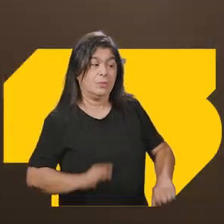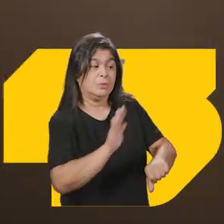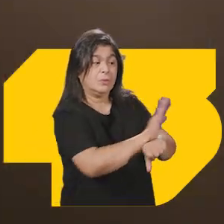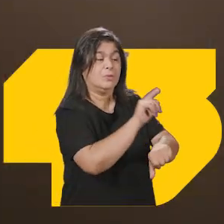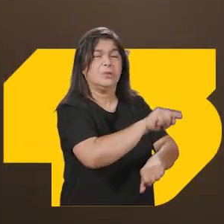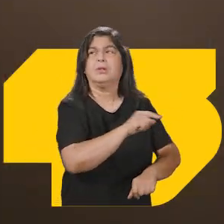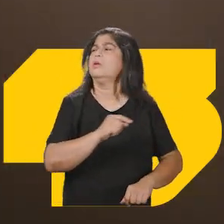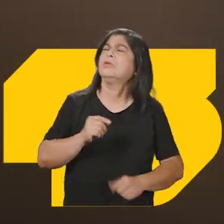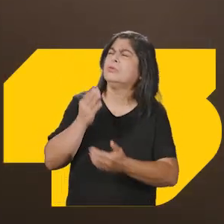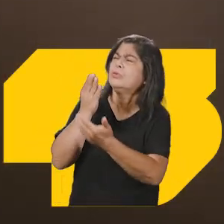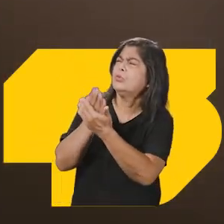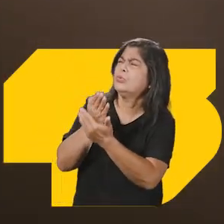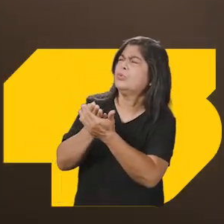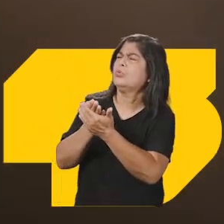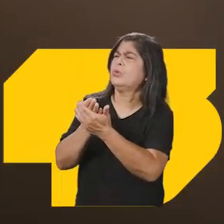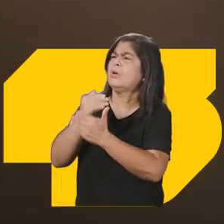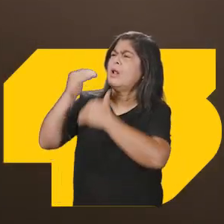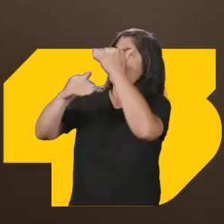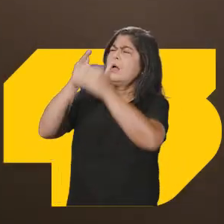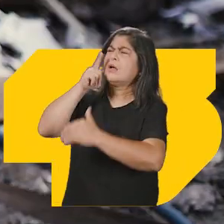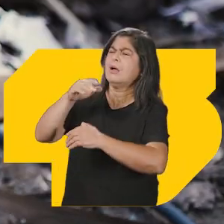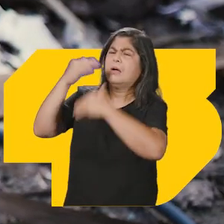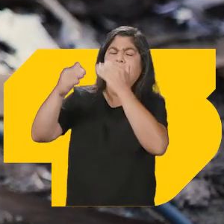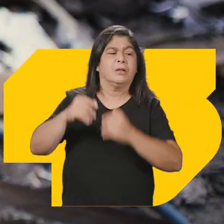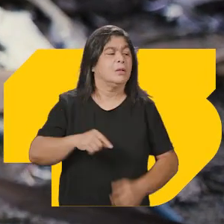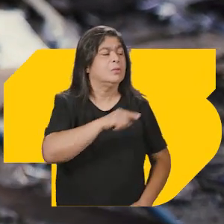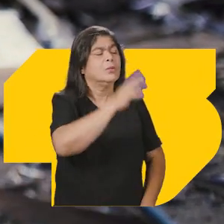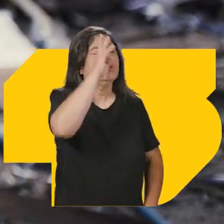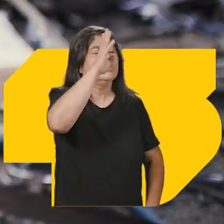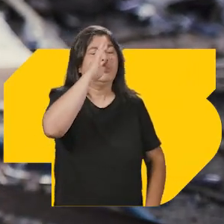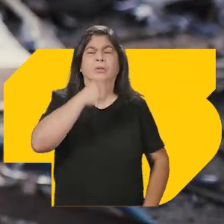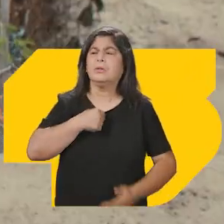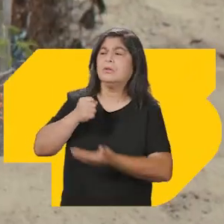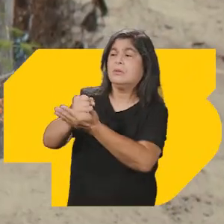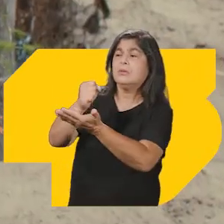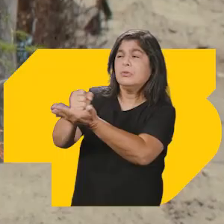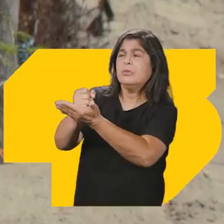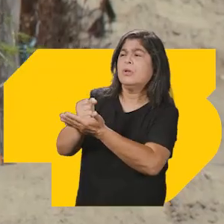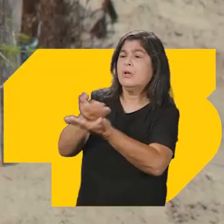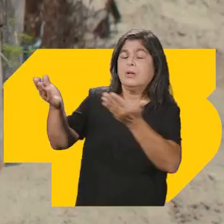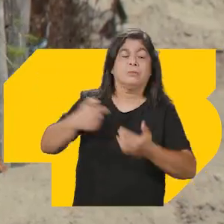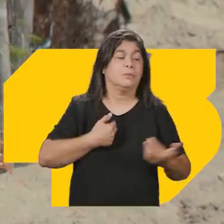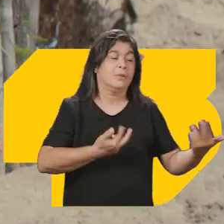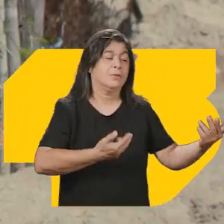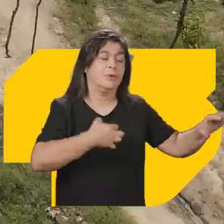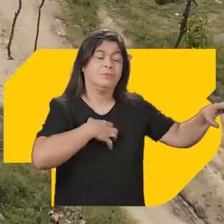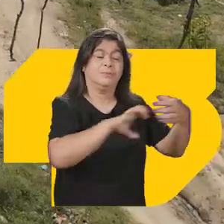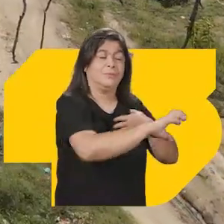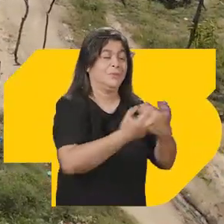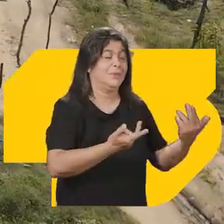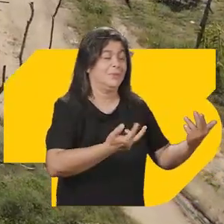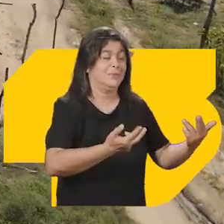você. Eu sei que com estudo eu vou ser o que eu quiser ser. Qual é o seu maior sonho? Ajudar quem precisa. É o meu também.